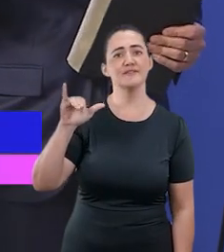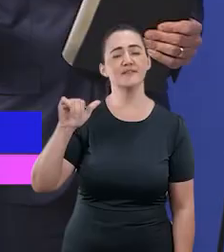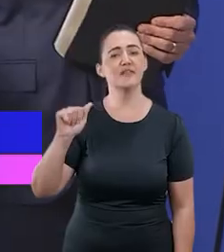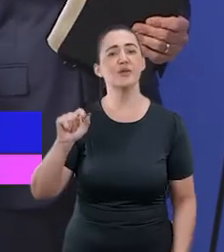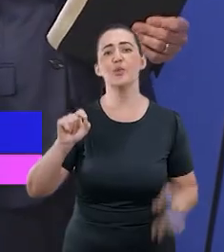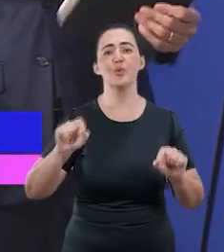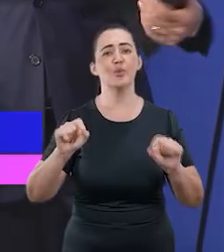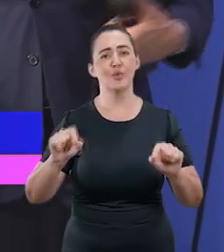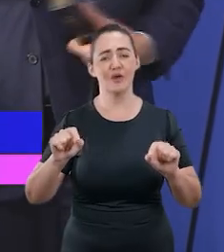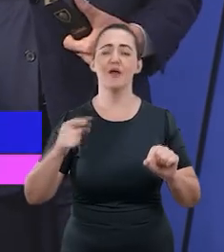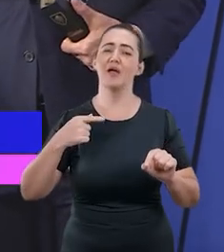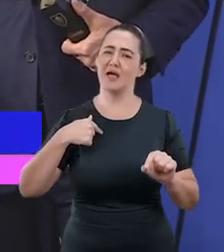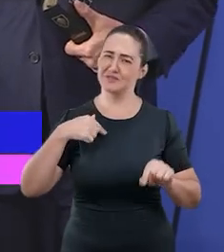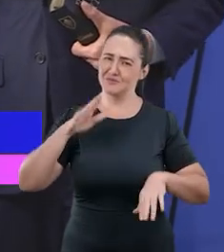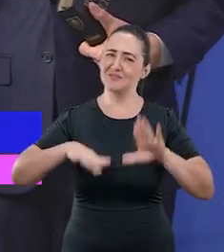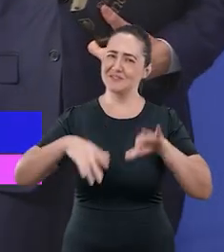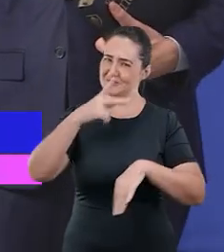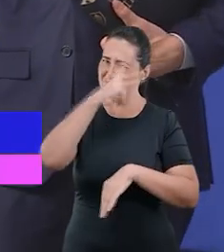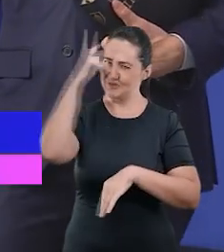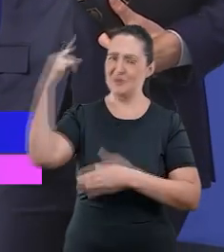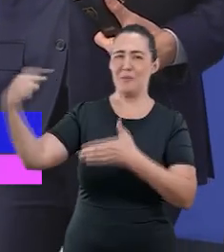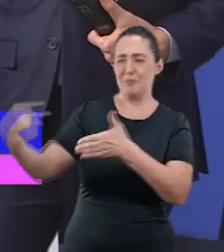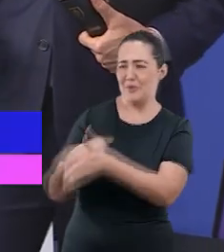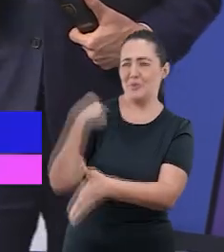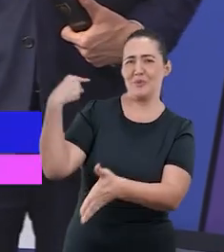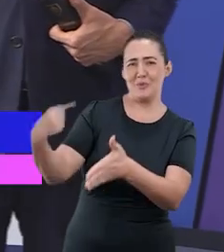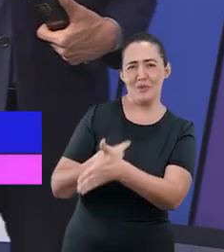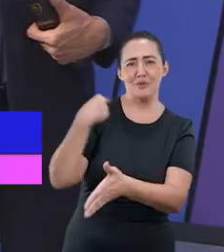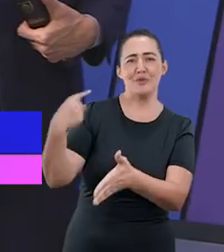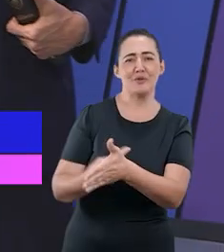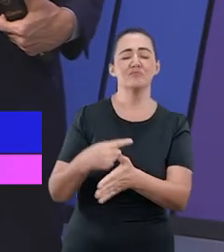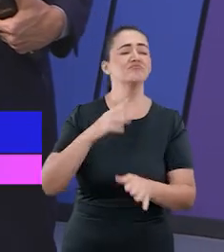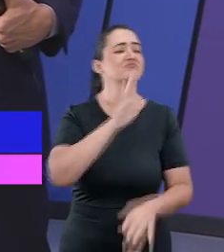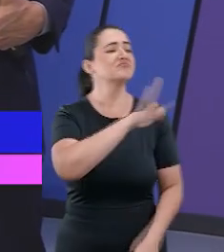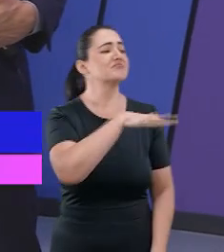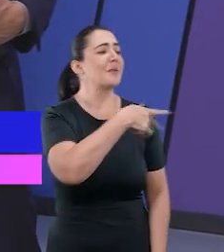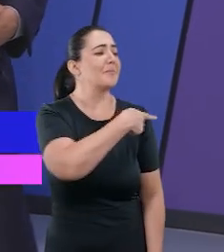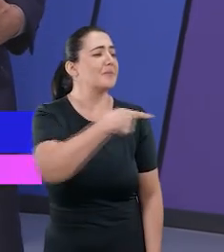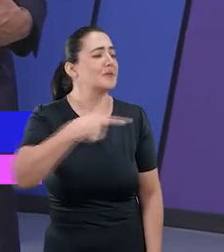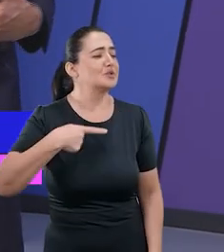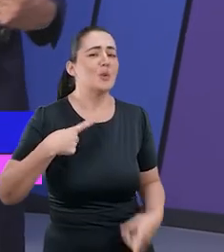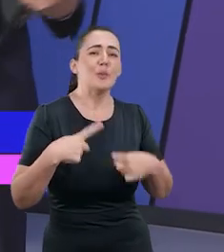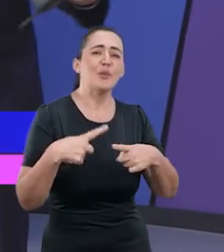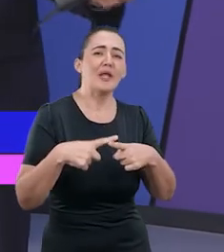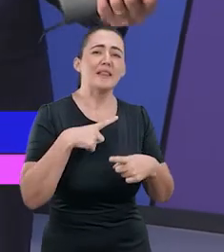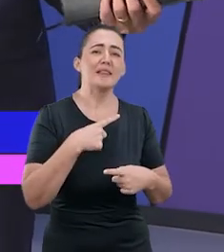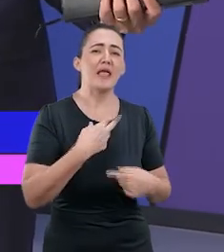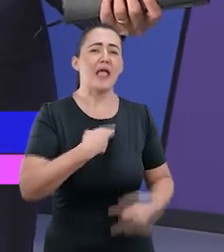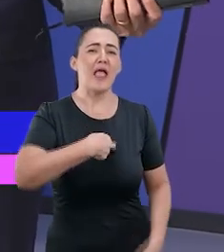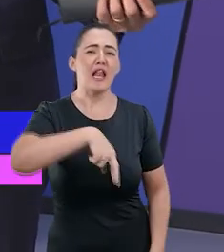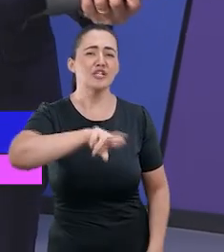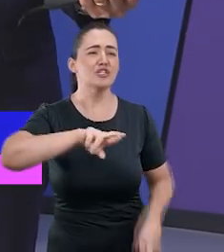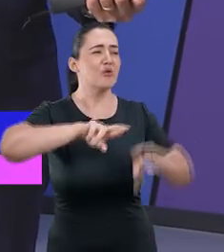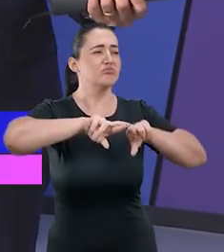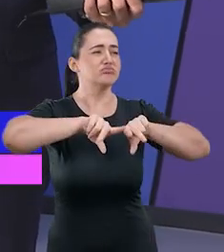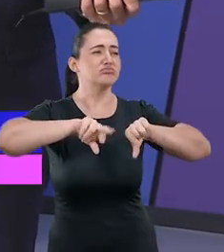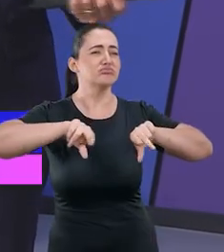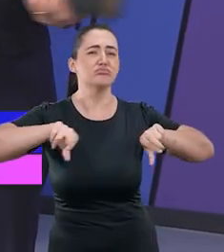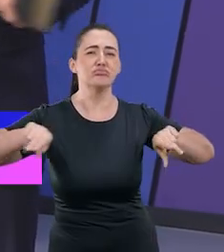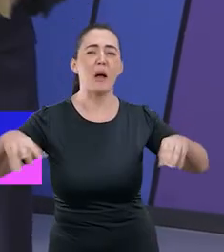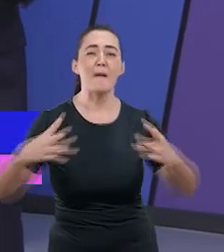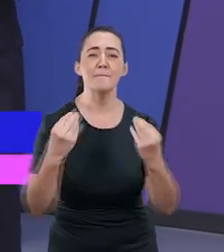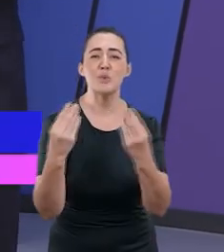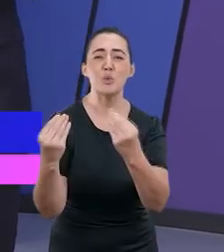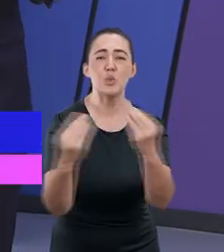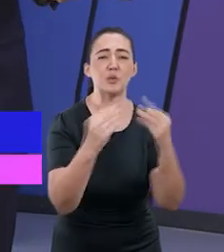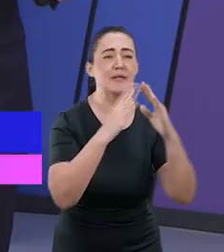mim várias vezes. Pastor, por que existem tantas religiões? Por que tantas igrejas? Todos os dias eu